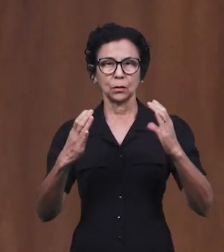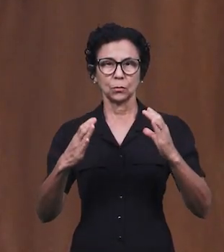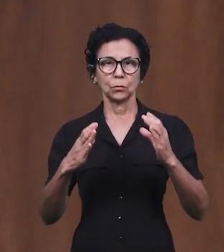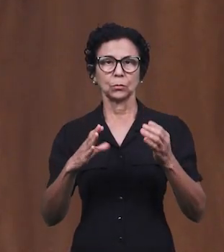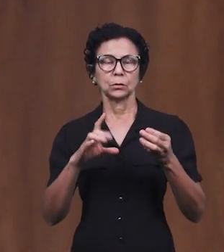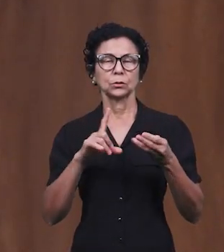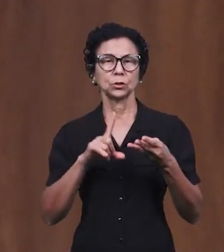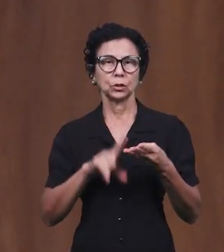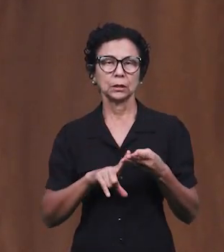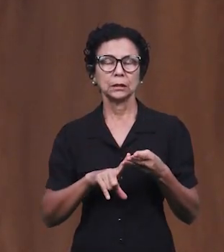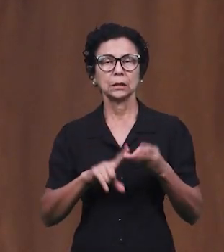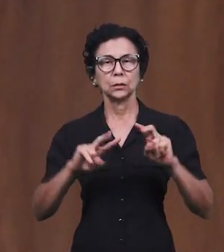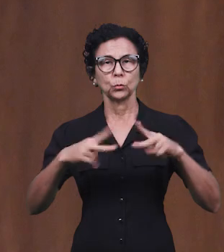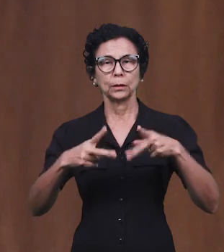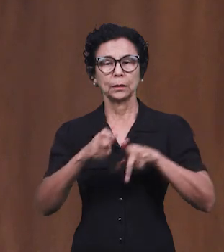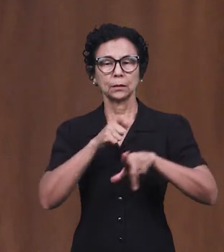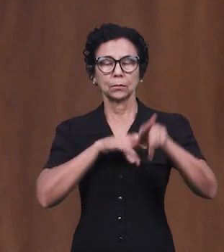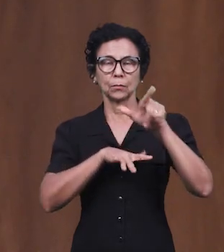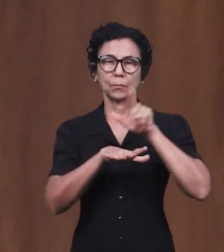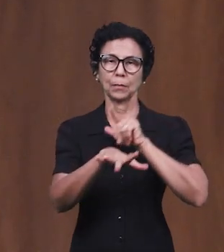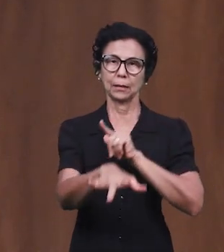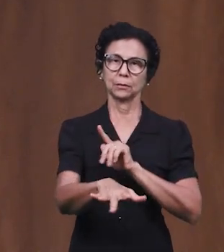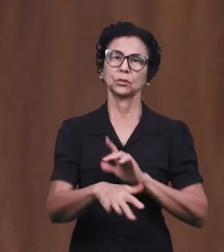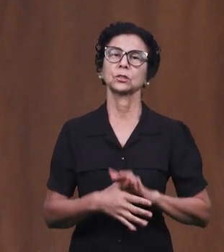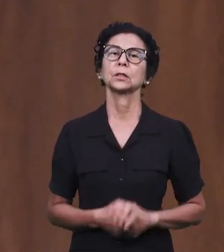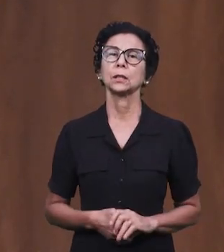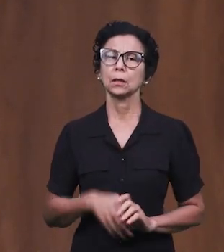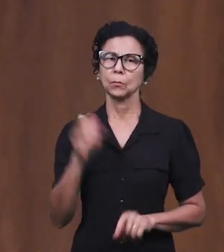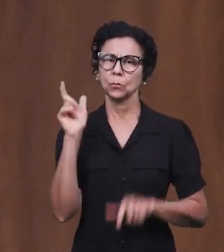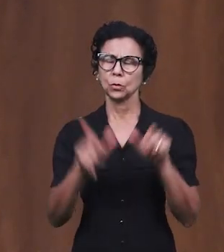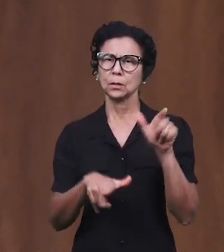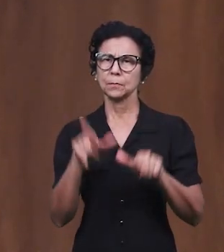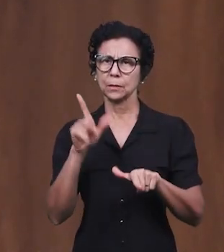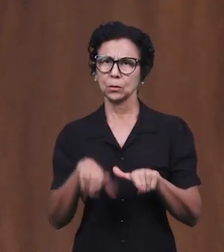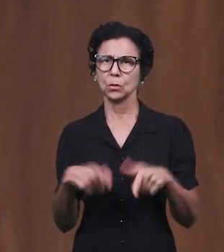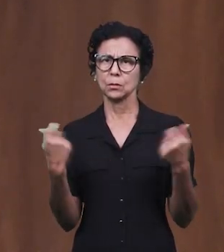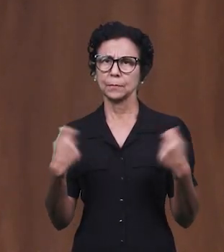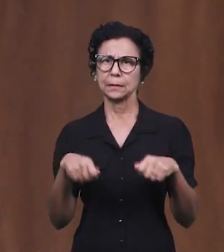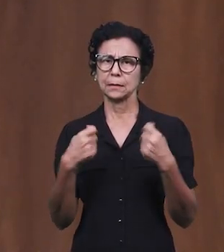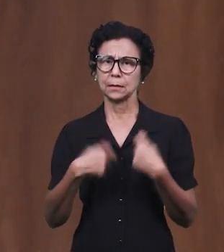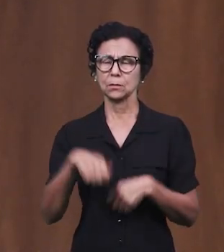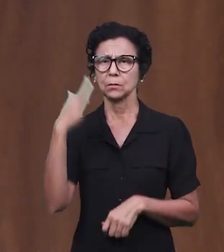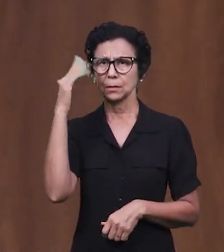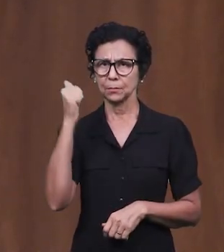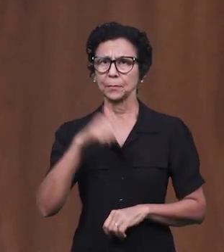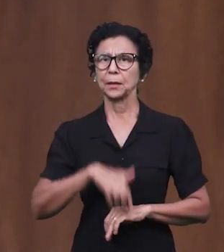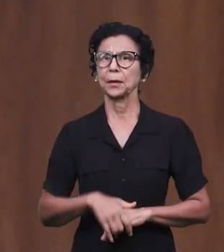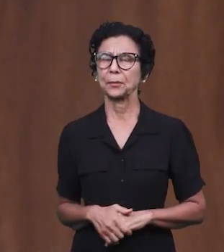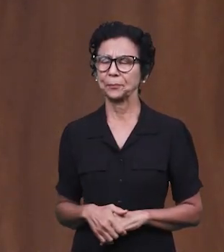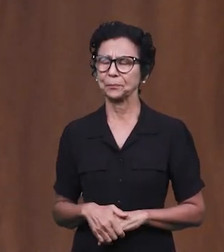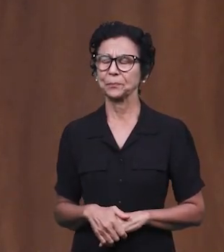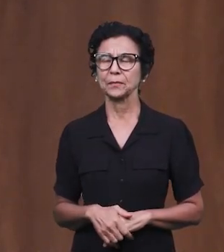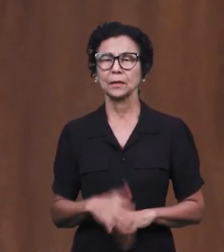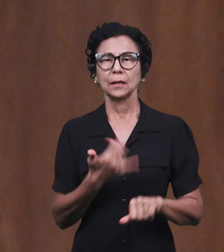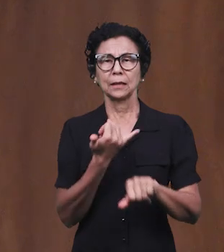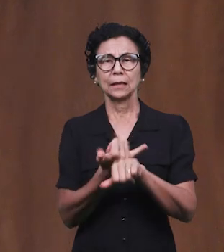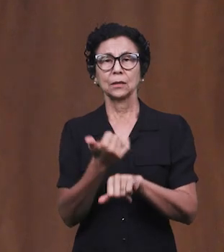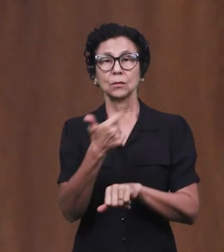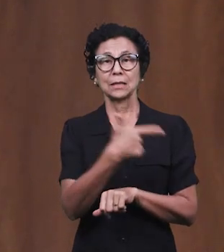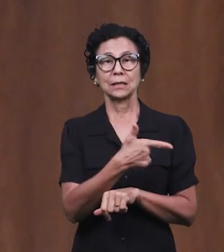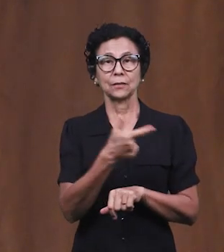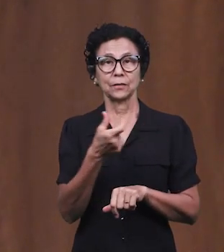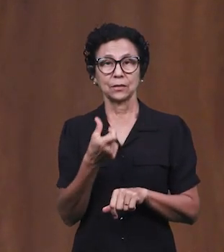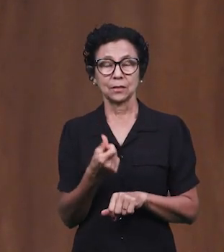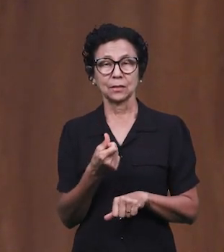compartilha. Faça isso porque muita gente precisa saber. Estamos transmitindo direto para o canal 126